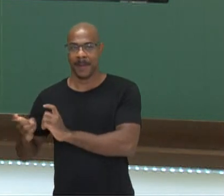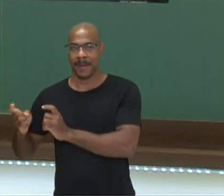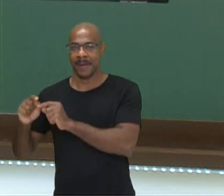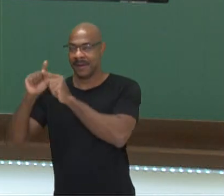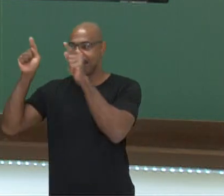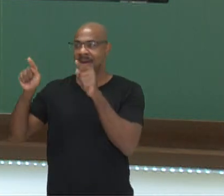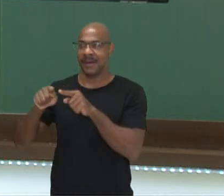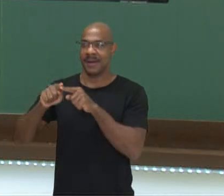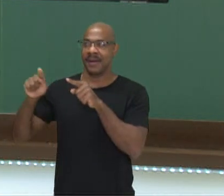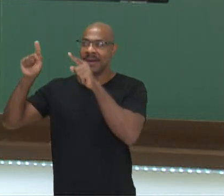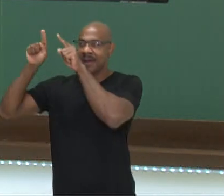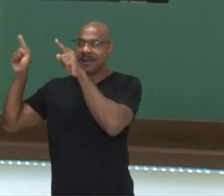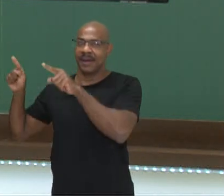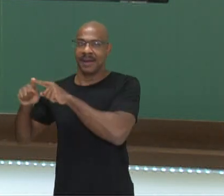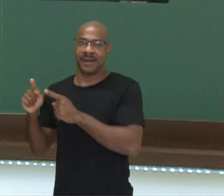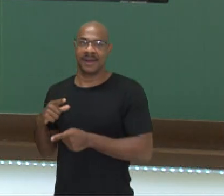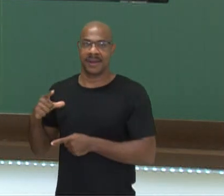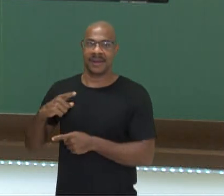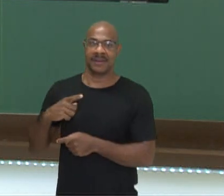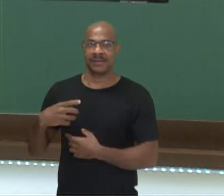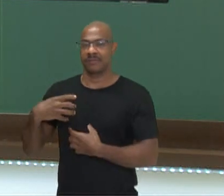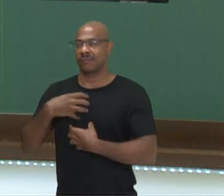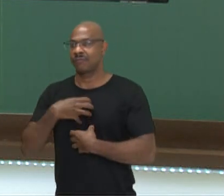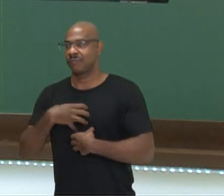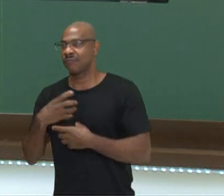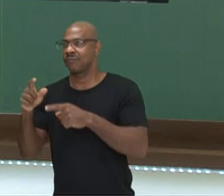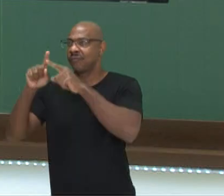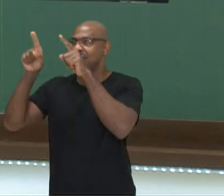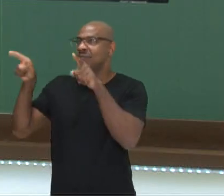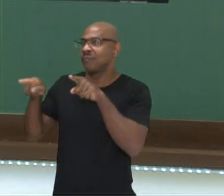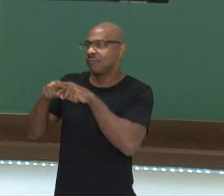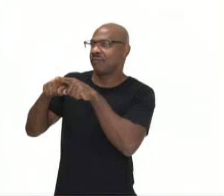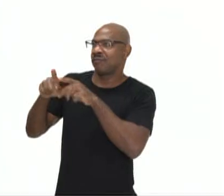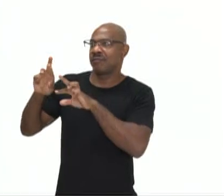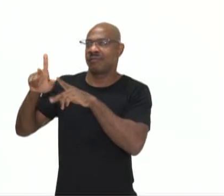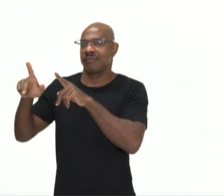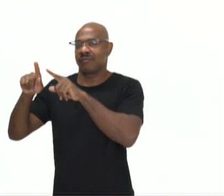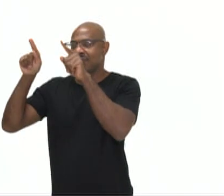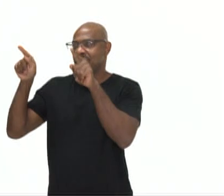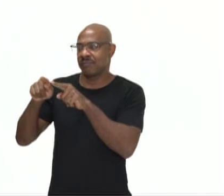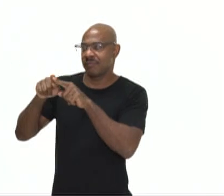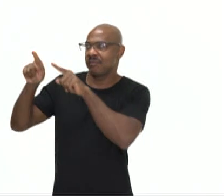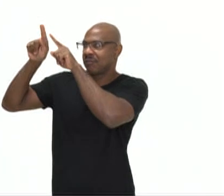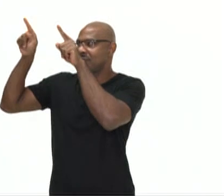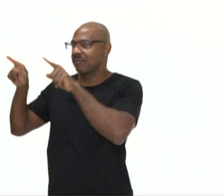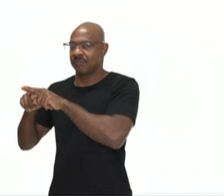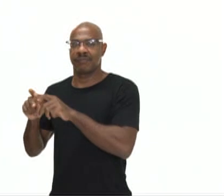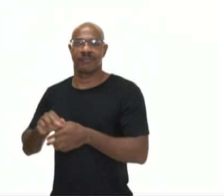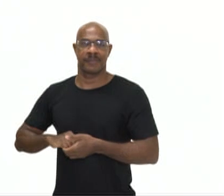balões, eles têm formas também, tamanhos um pouco diferentes nesse momento aqui da tira.